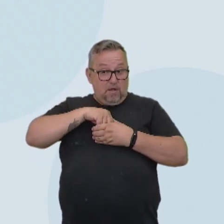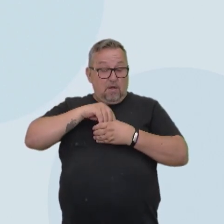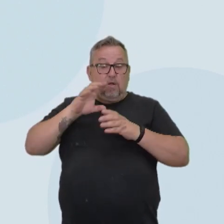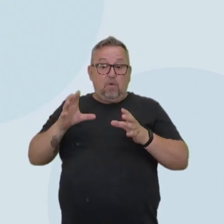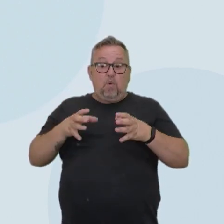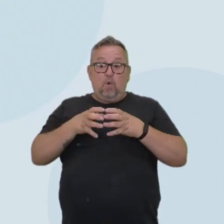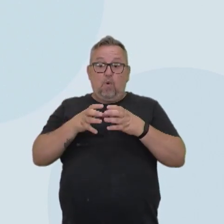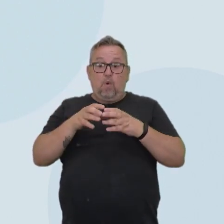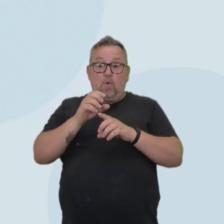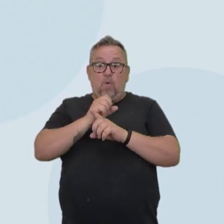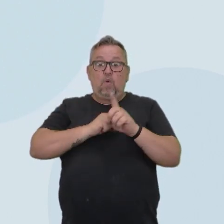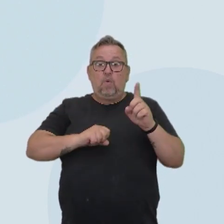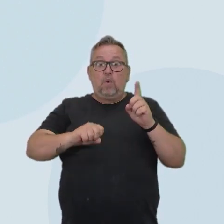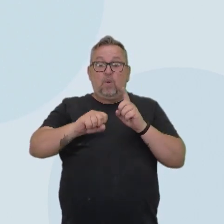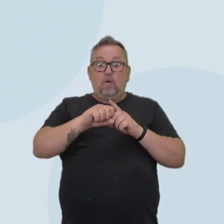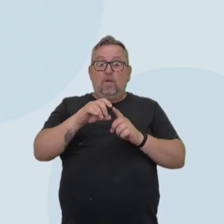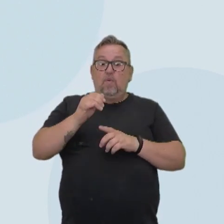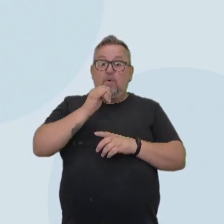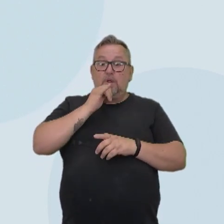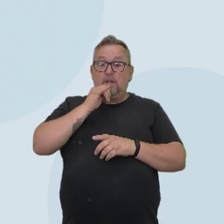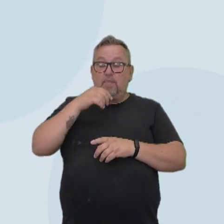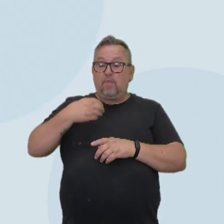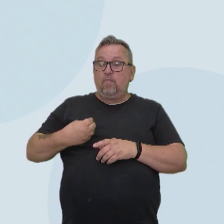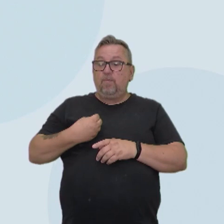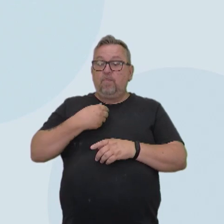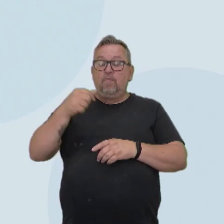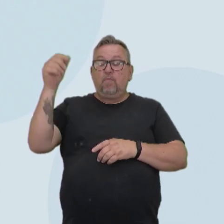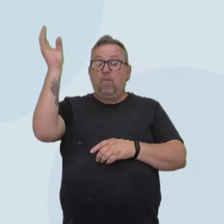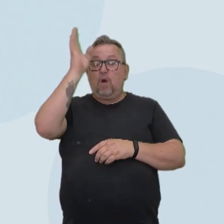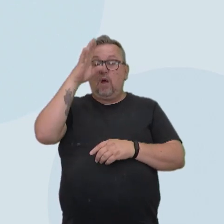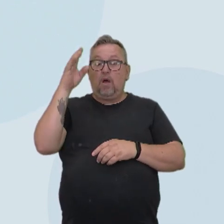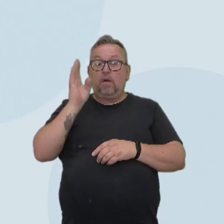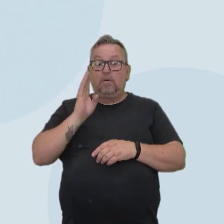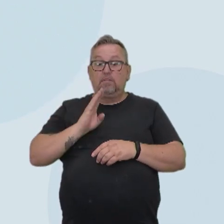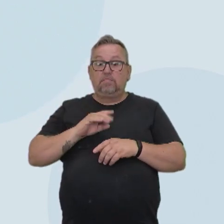do nosso grupo social. Então, por exemplo, eu moro no Brasil,